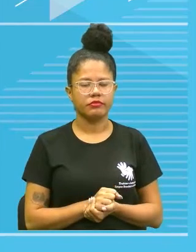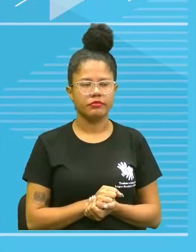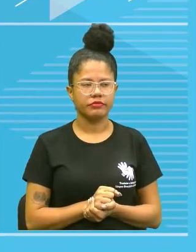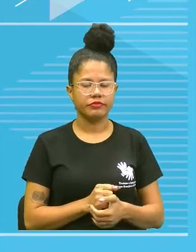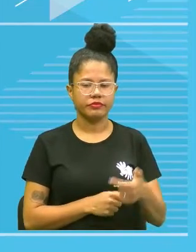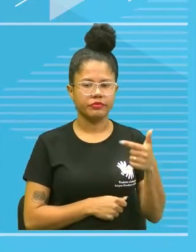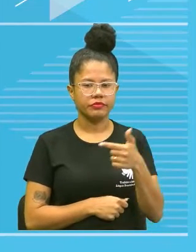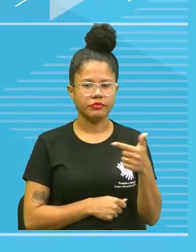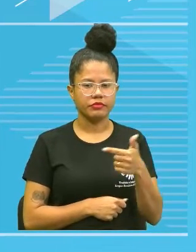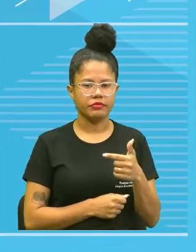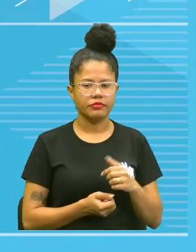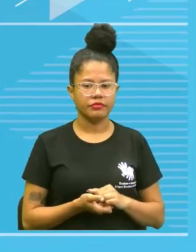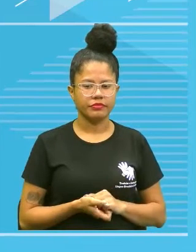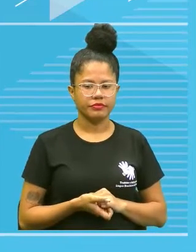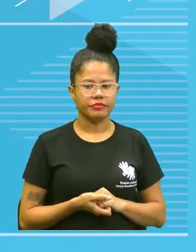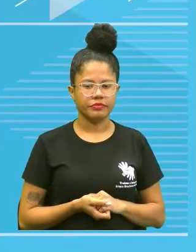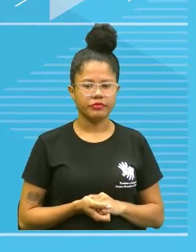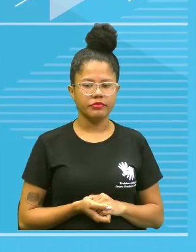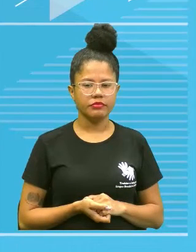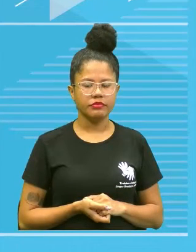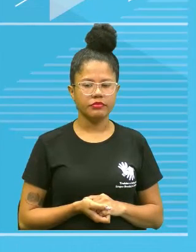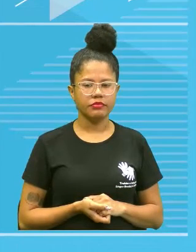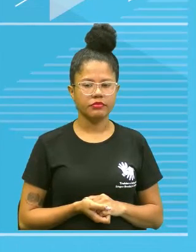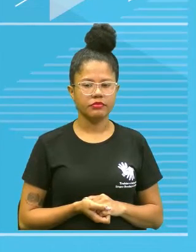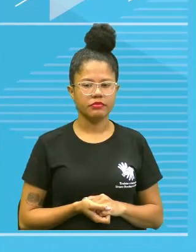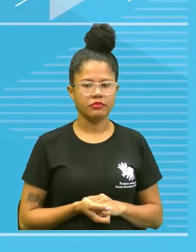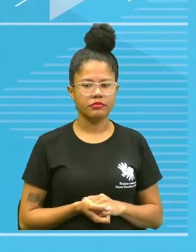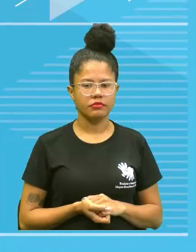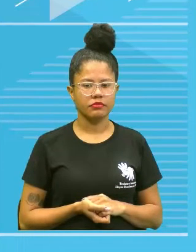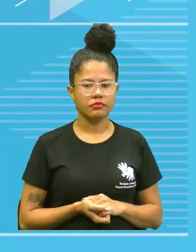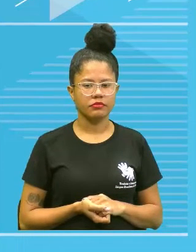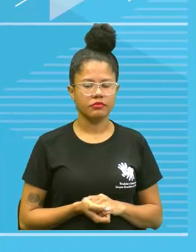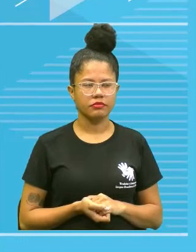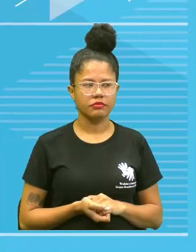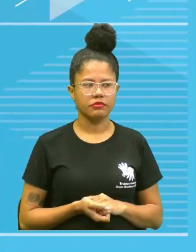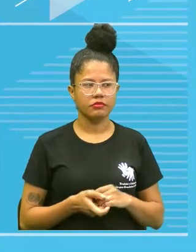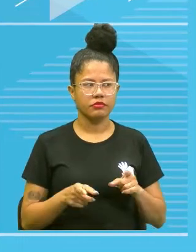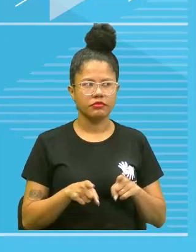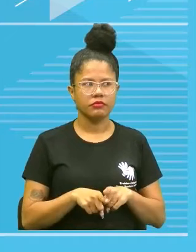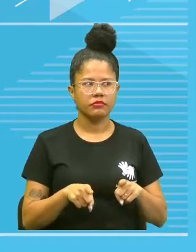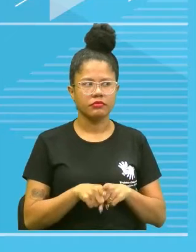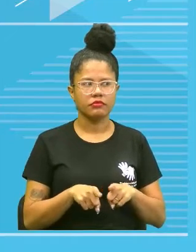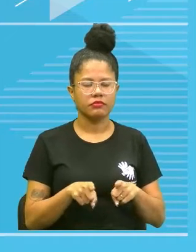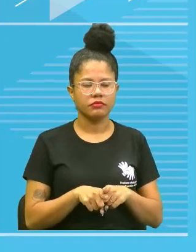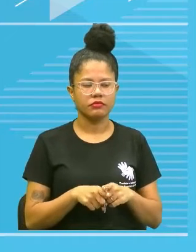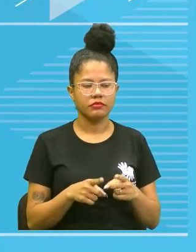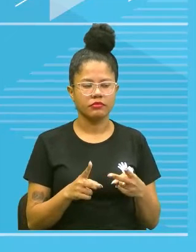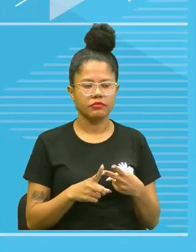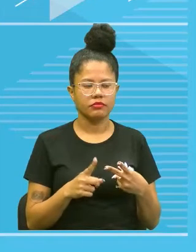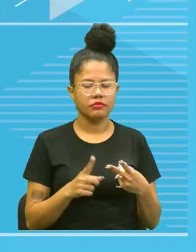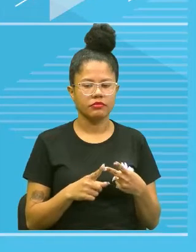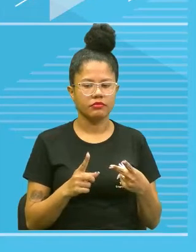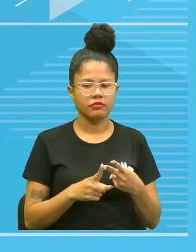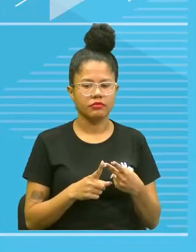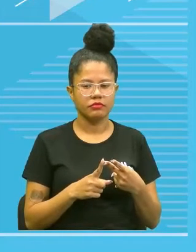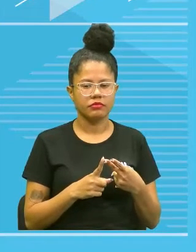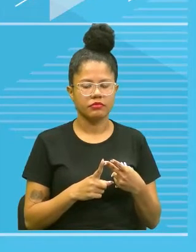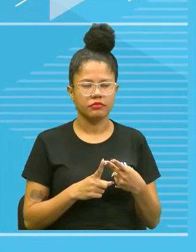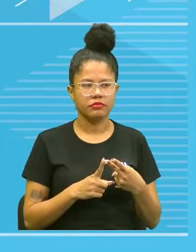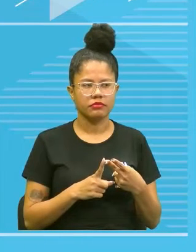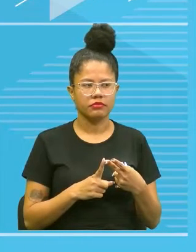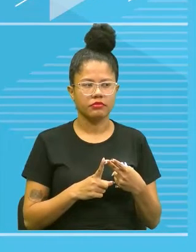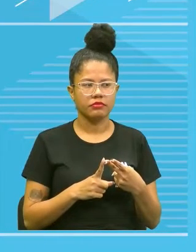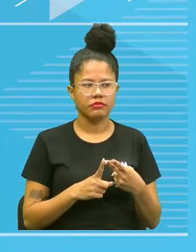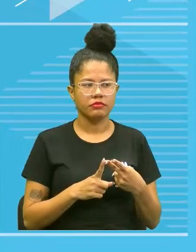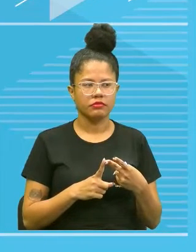Depois, logo depois, ele vai sofrer uma expansão adiabática, tá